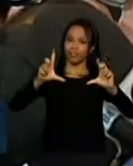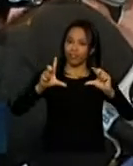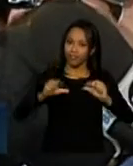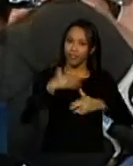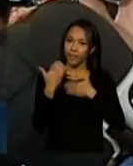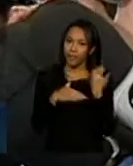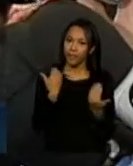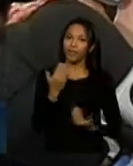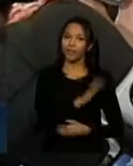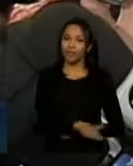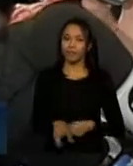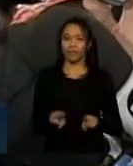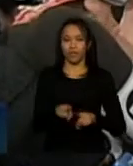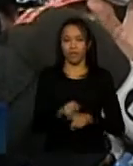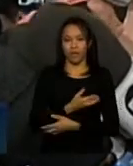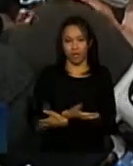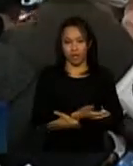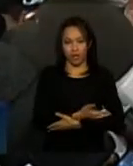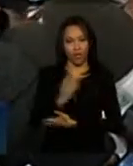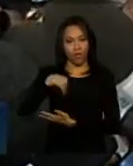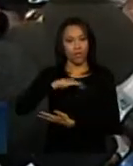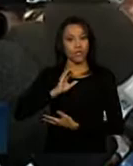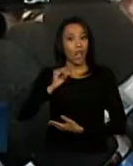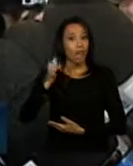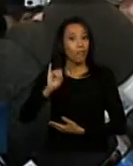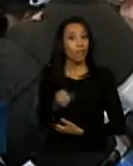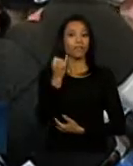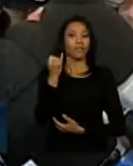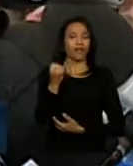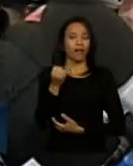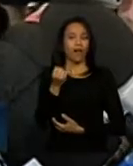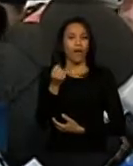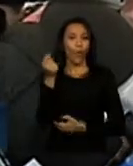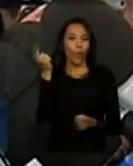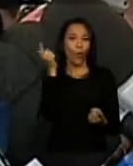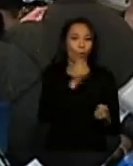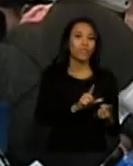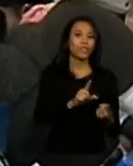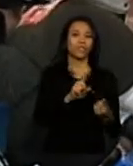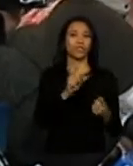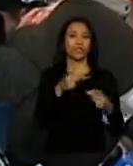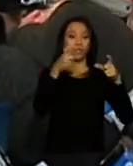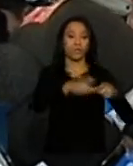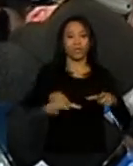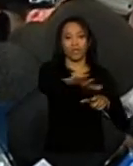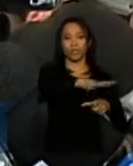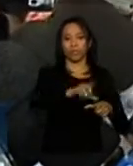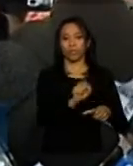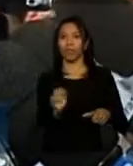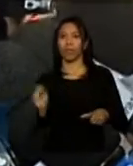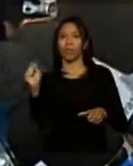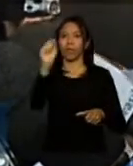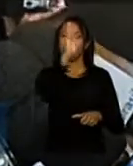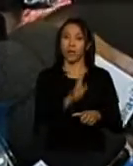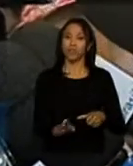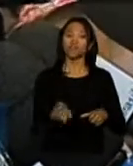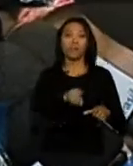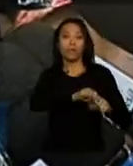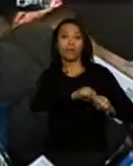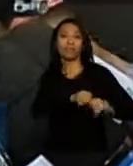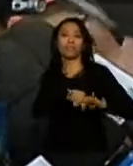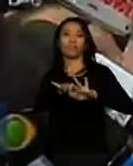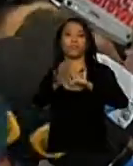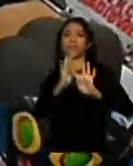mortalidade infantil. Mas nós precisamos aproveitar onde nós acertamos em algumas regiões e algumas polícias no país, expandir isso para todo o